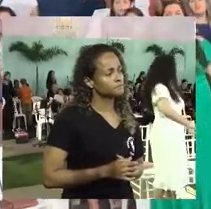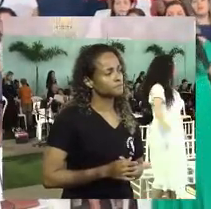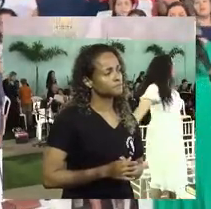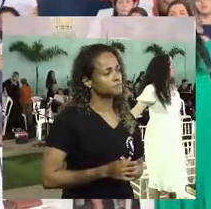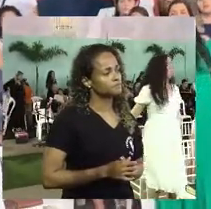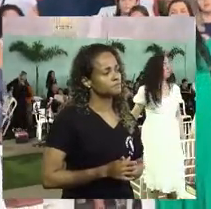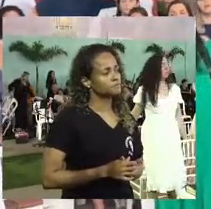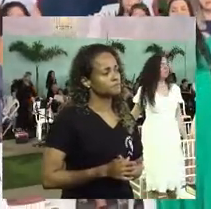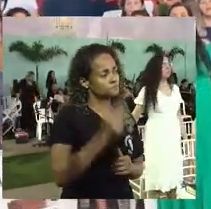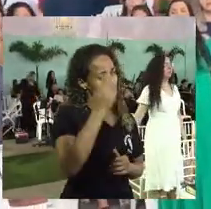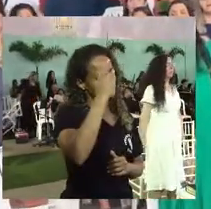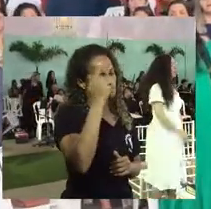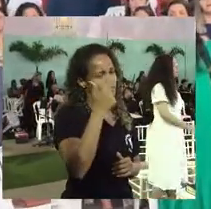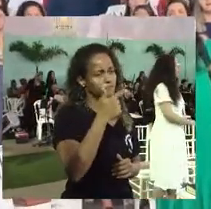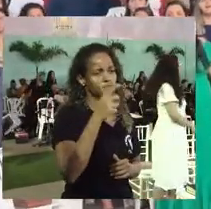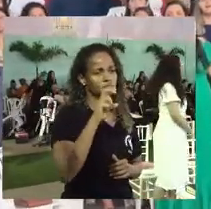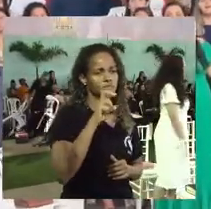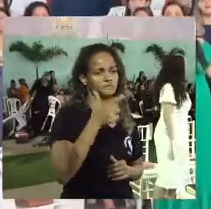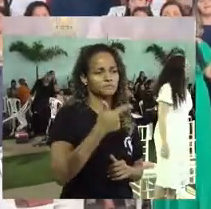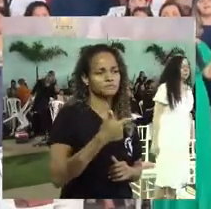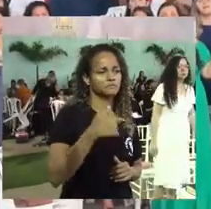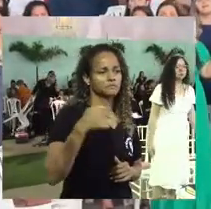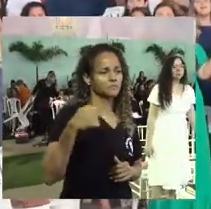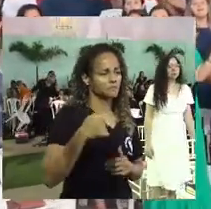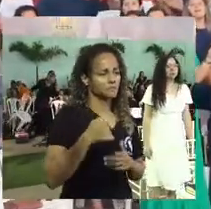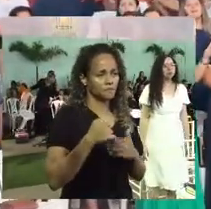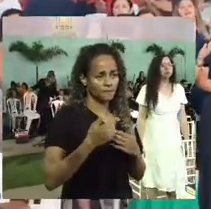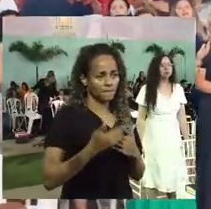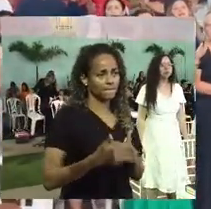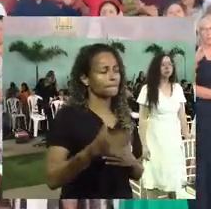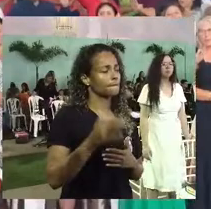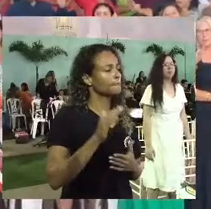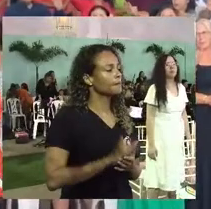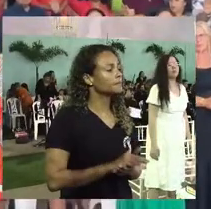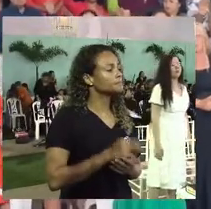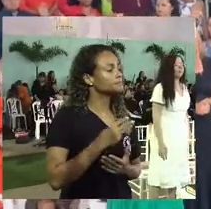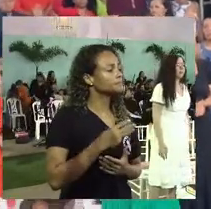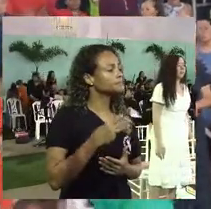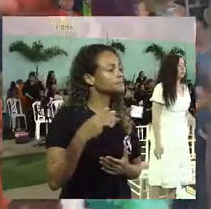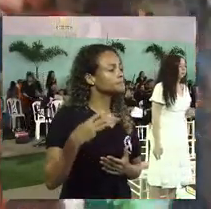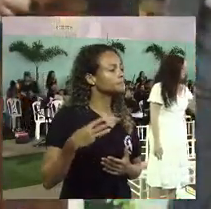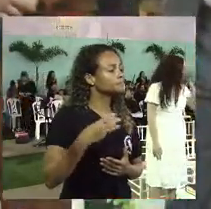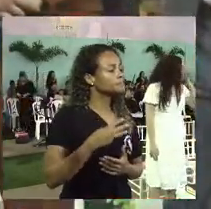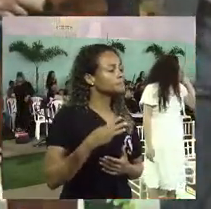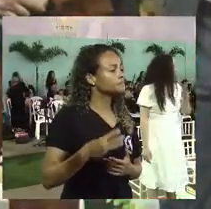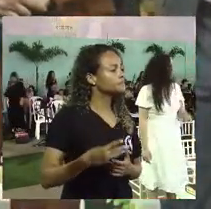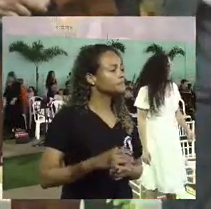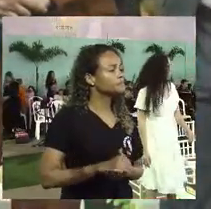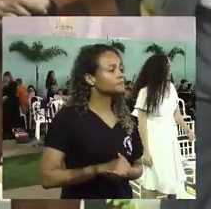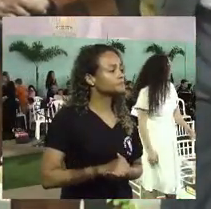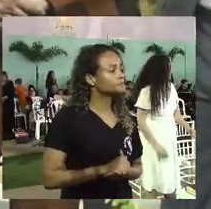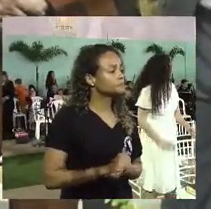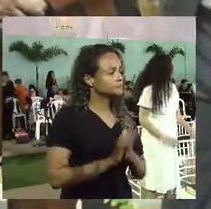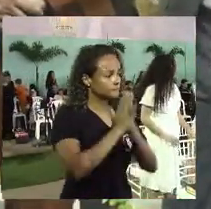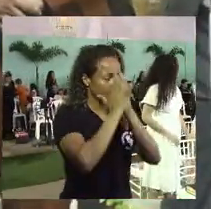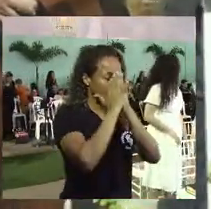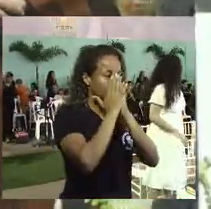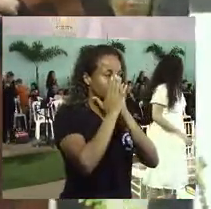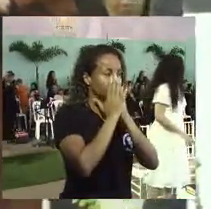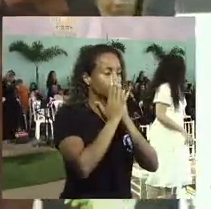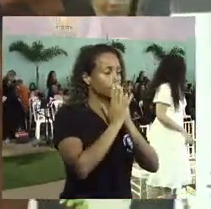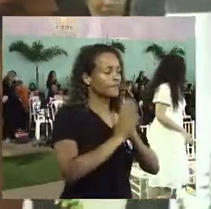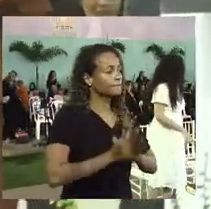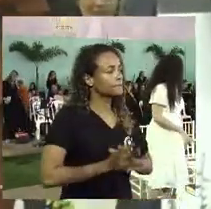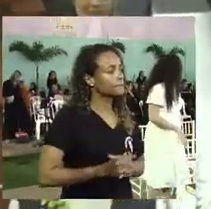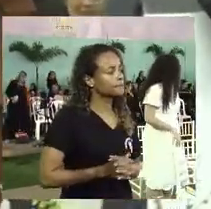20 21 22 23 24 25 27 28 de nove 31 32 33 34 35 36 37 32